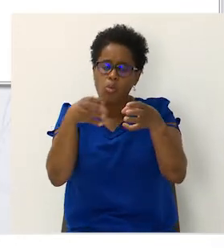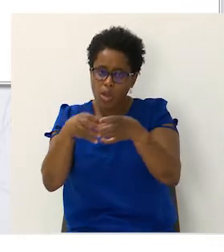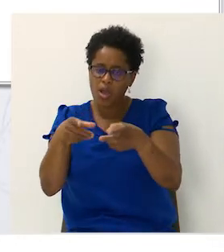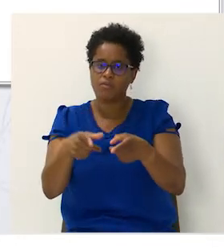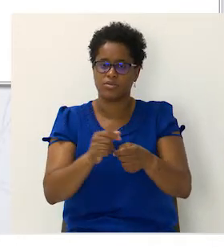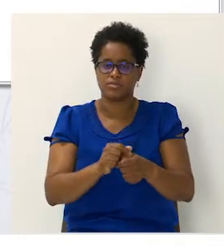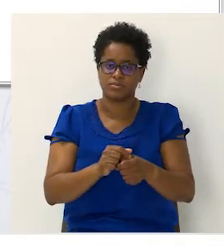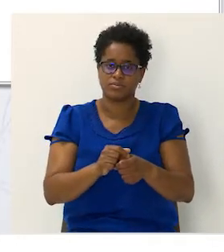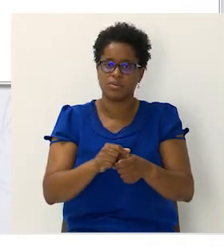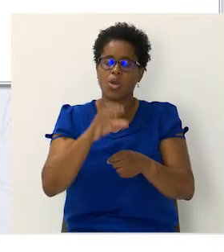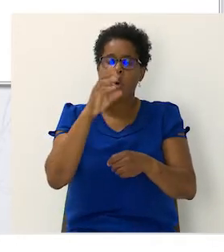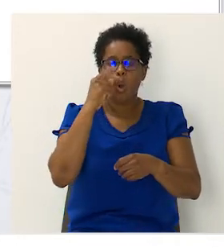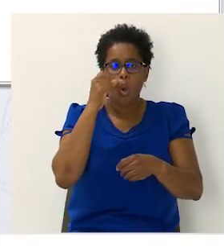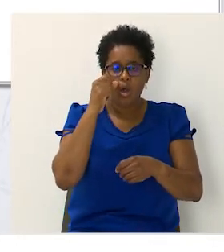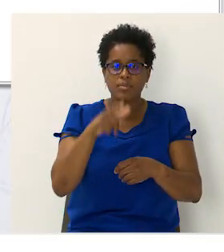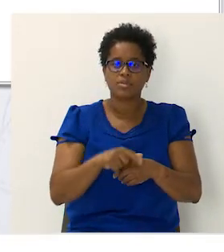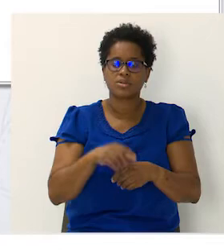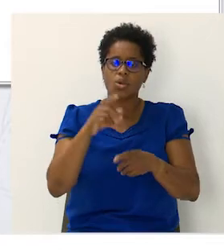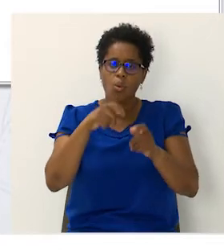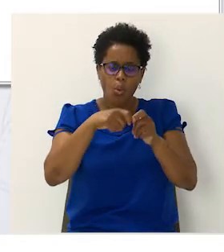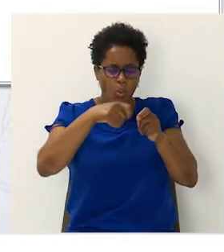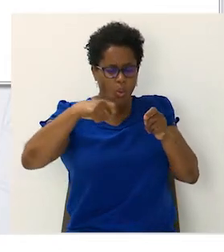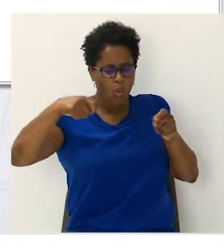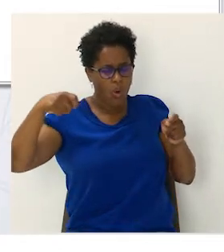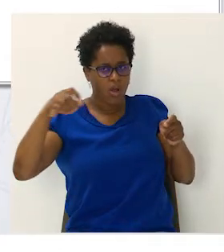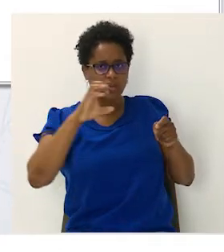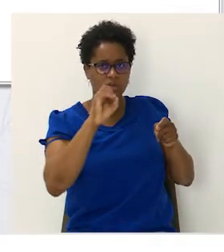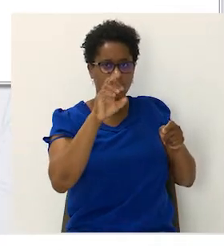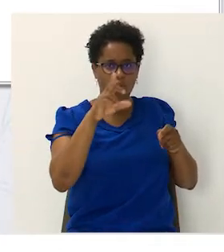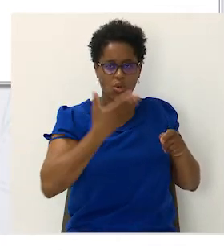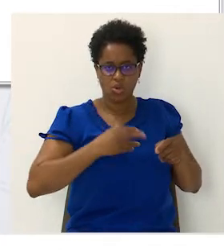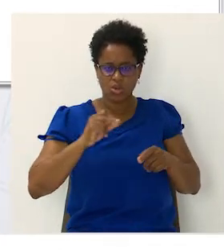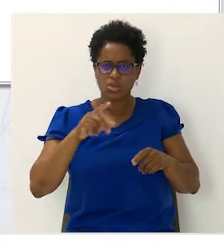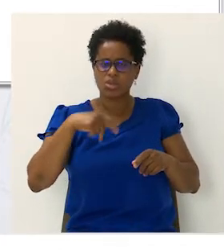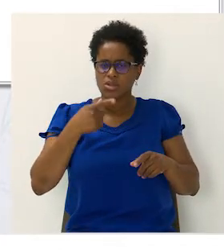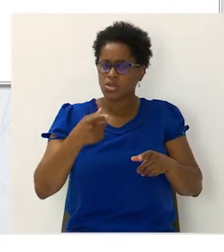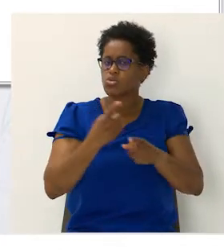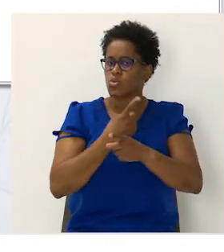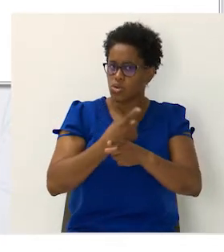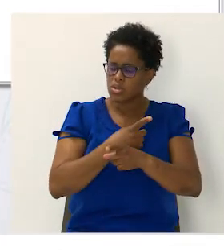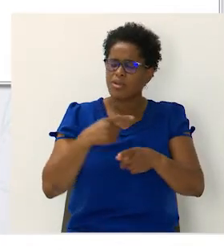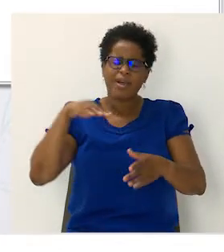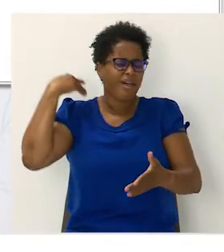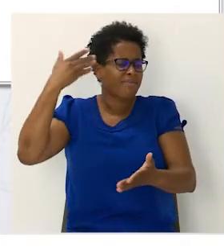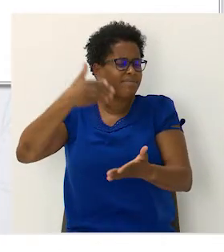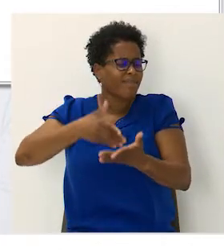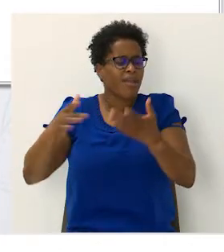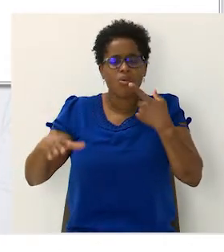agrupavam-se homens com cordas, entre outras coisas, até